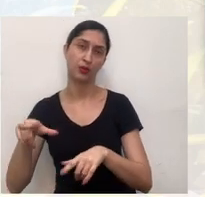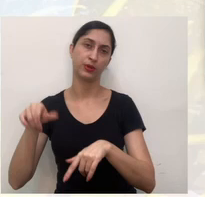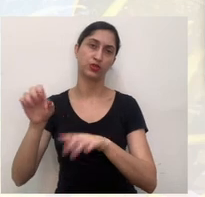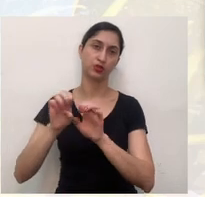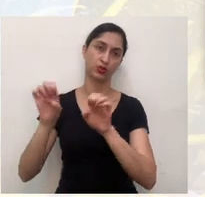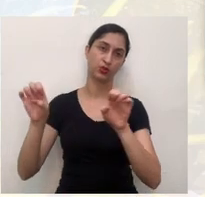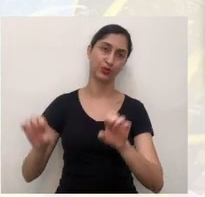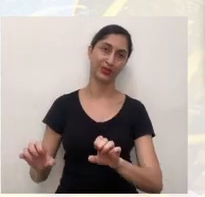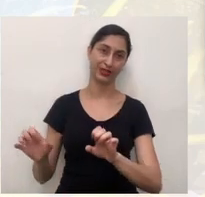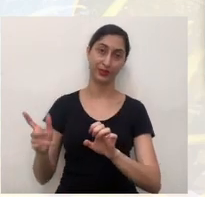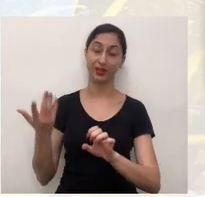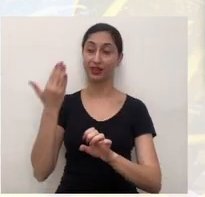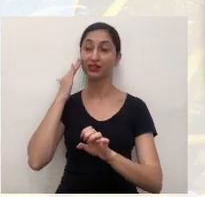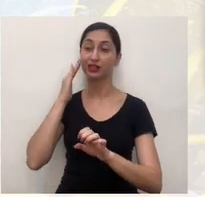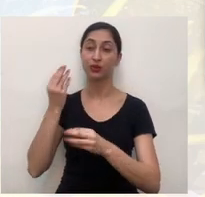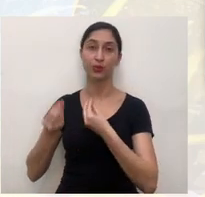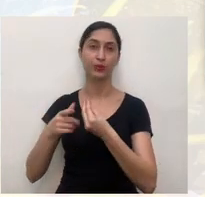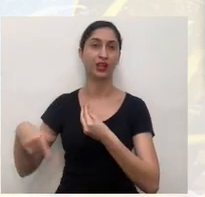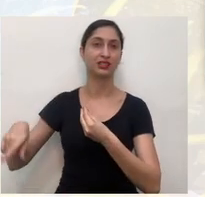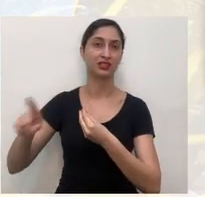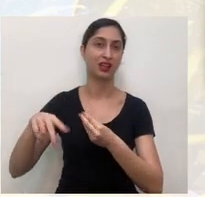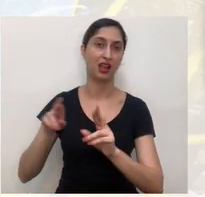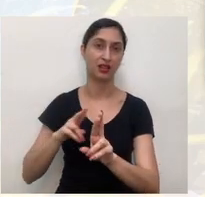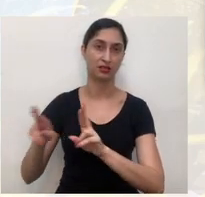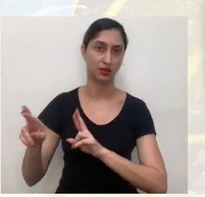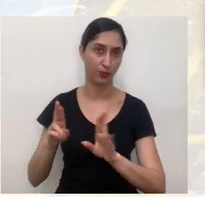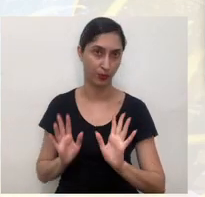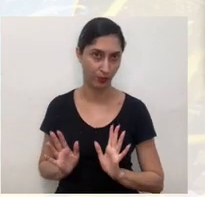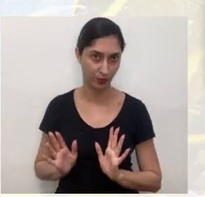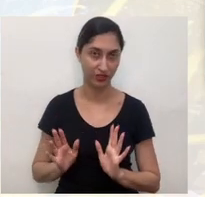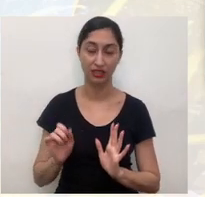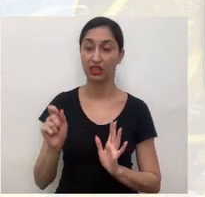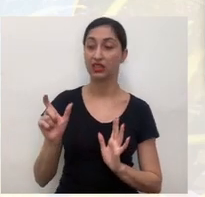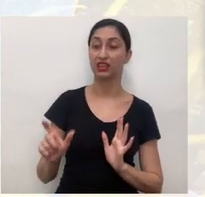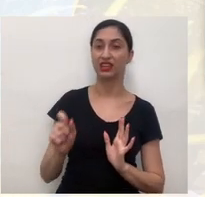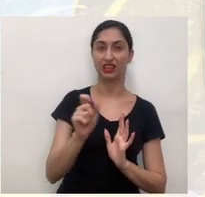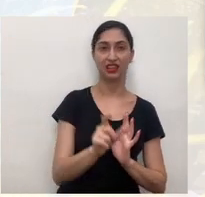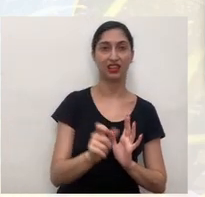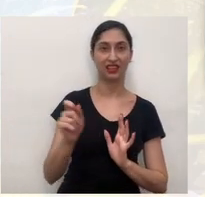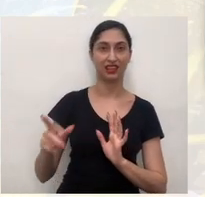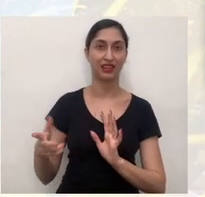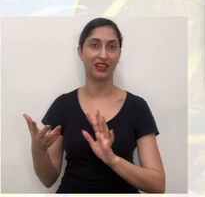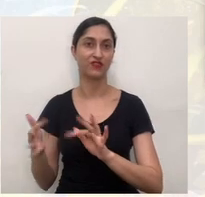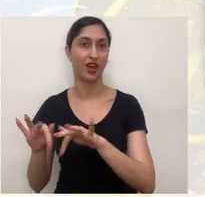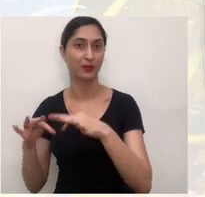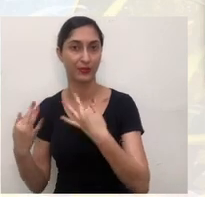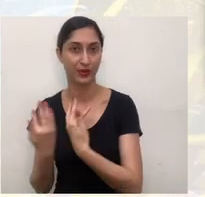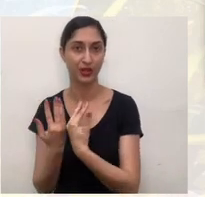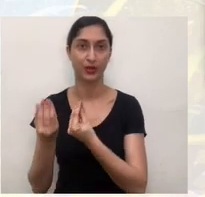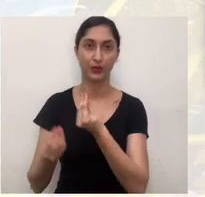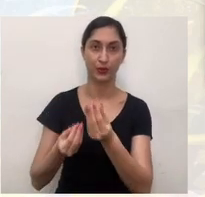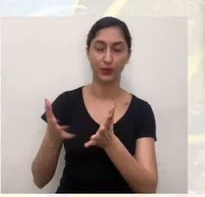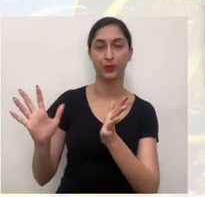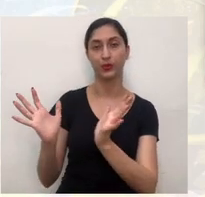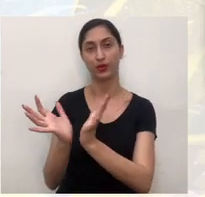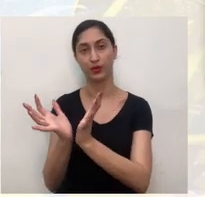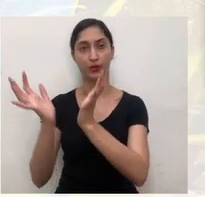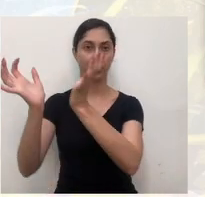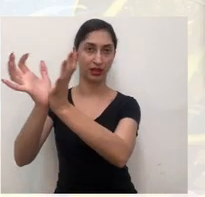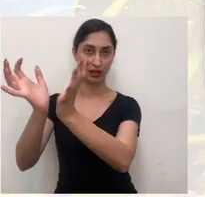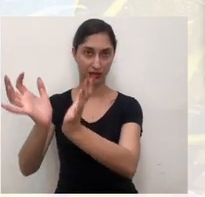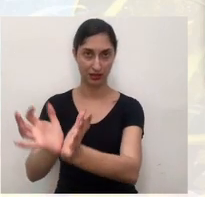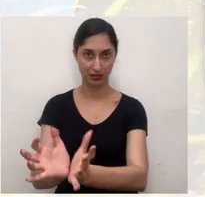entender como que elas se relacionam, quem é parente de quem e em que